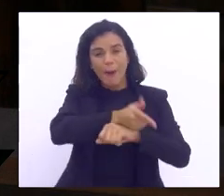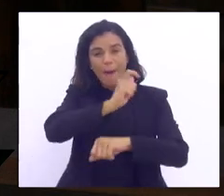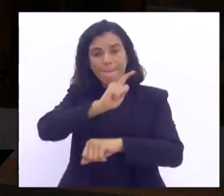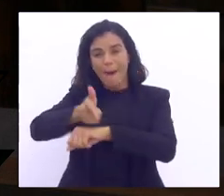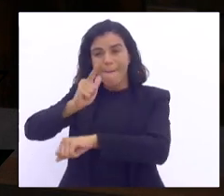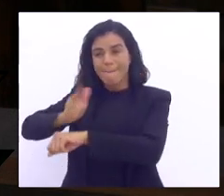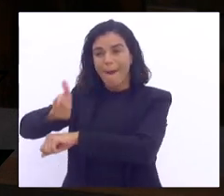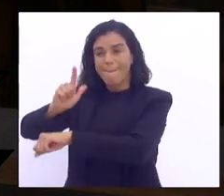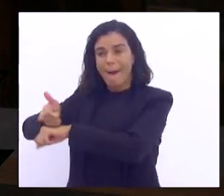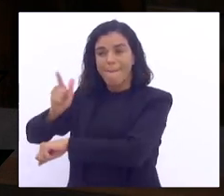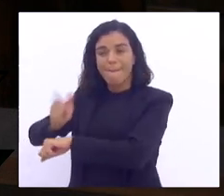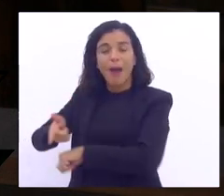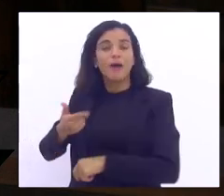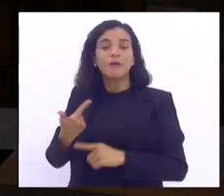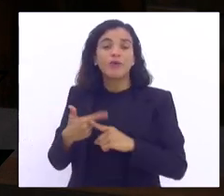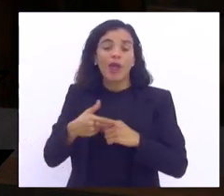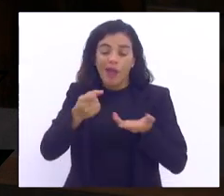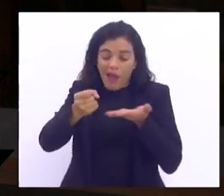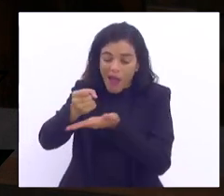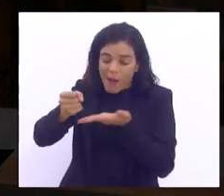ele é a base de todos os demais.